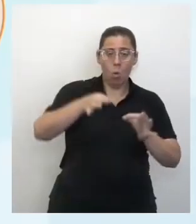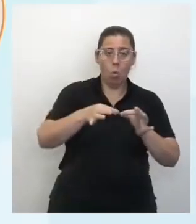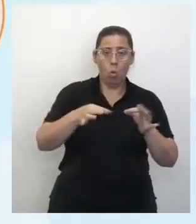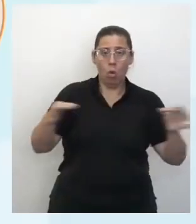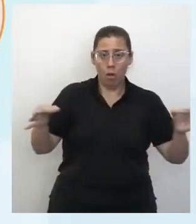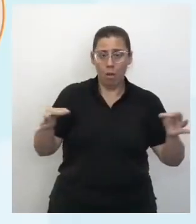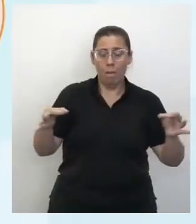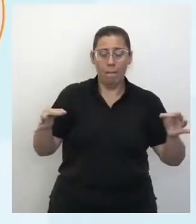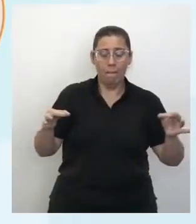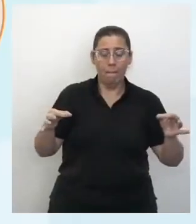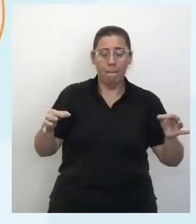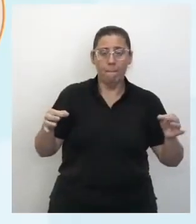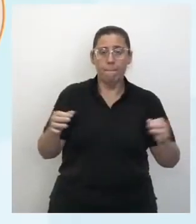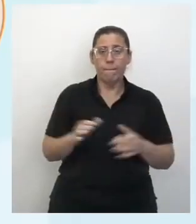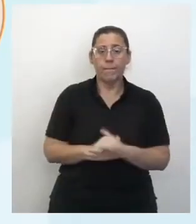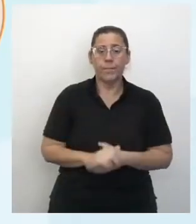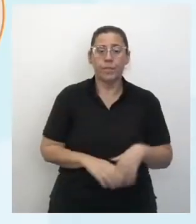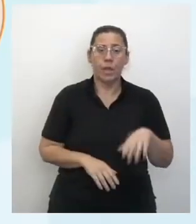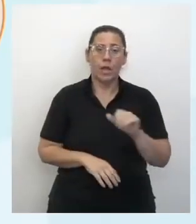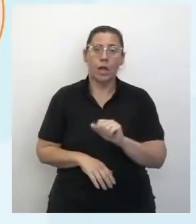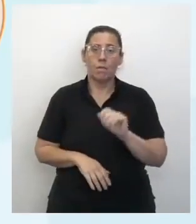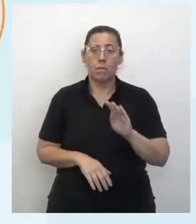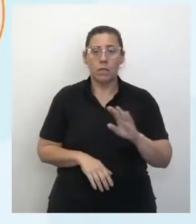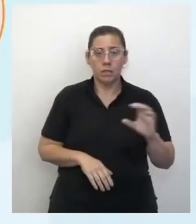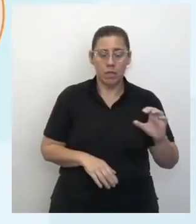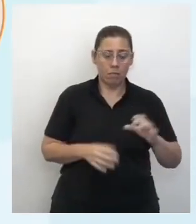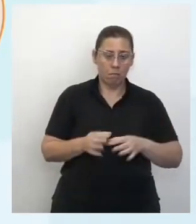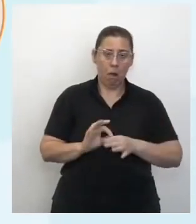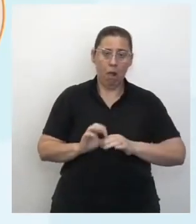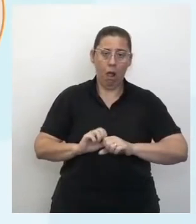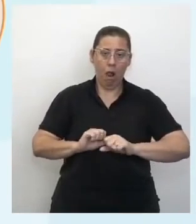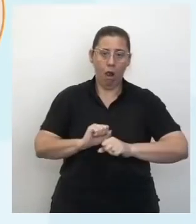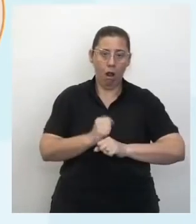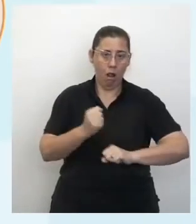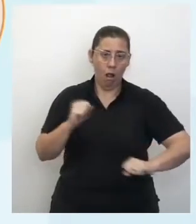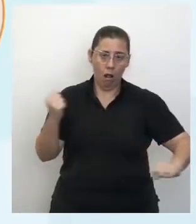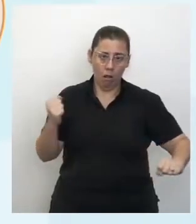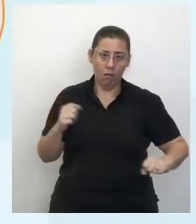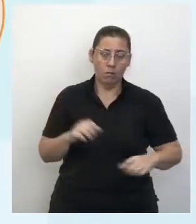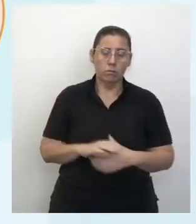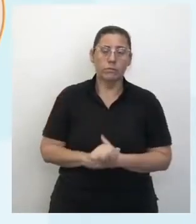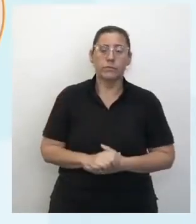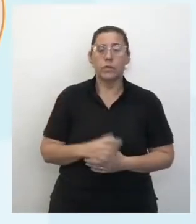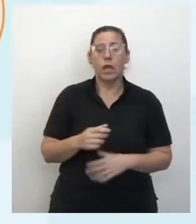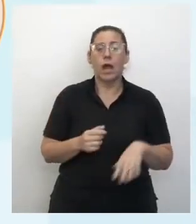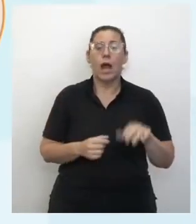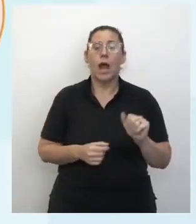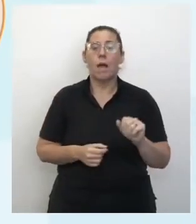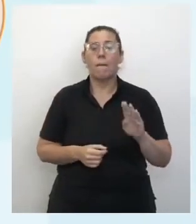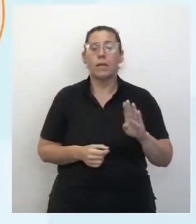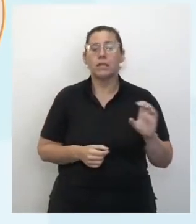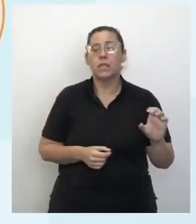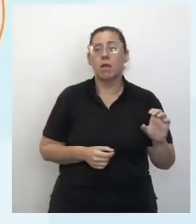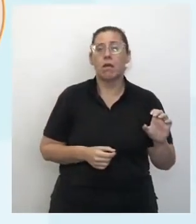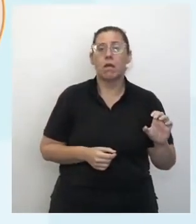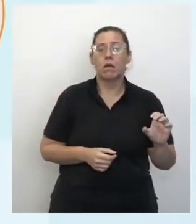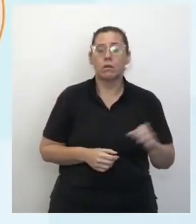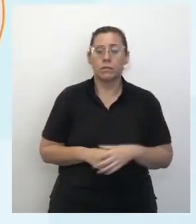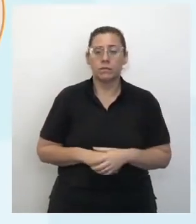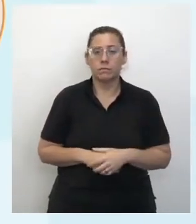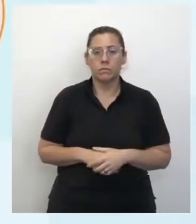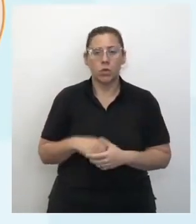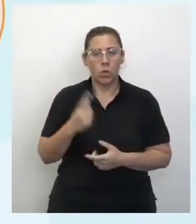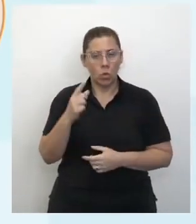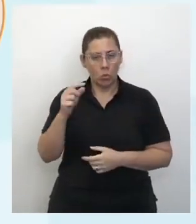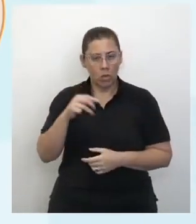uma ampliação aí, né? O ABC foi ampliado para o A', B', C'. E eu quero saber quantas vezes. Eu acho que eu vou dar